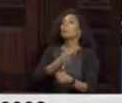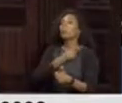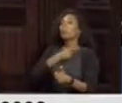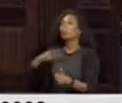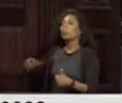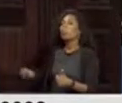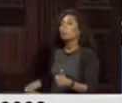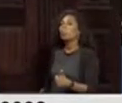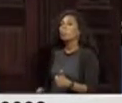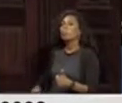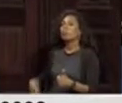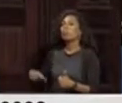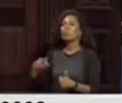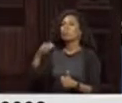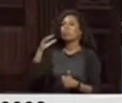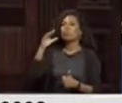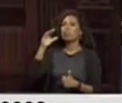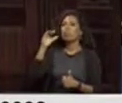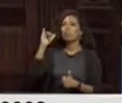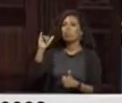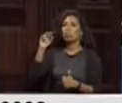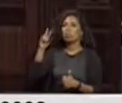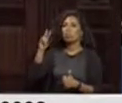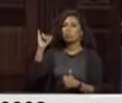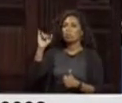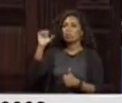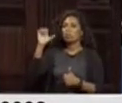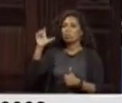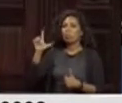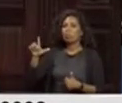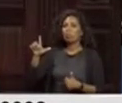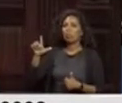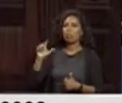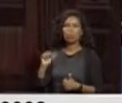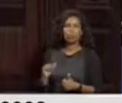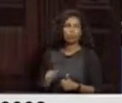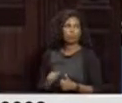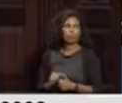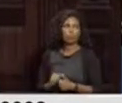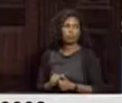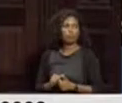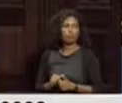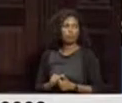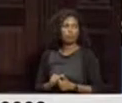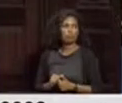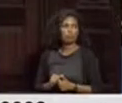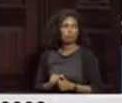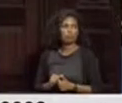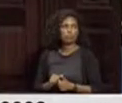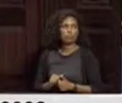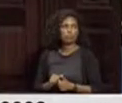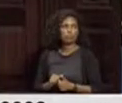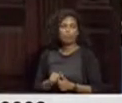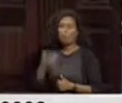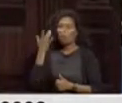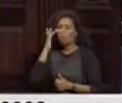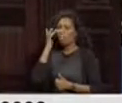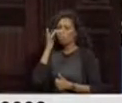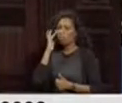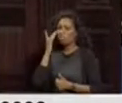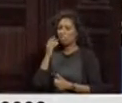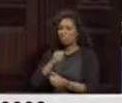pronuncia a palavra de ordem fora Temer. Então, não tem similaridade. Então, aqueles